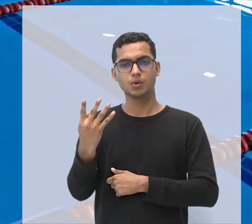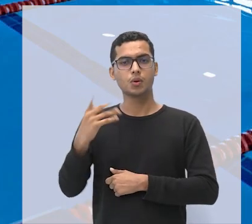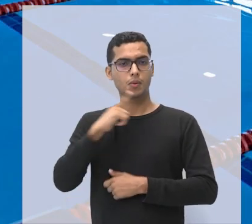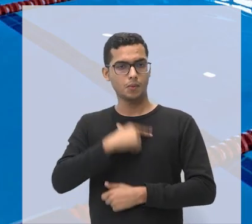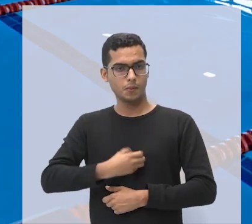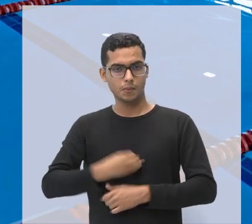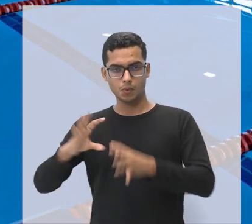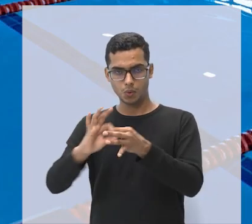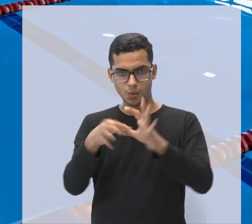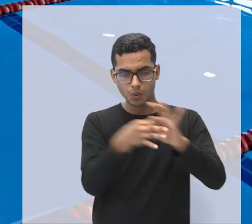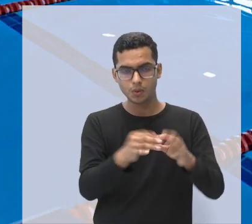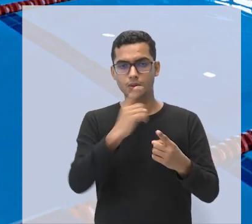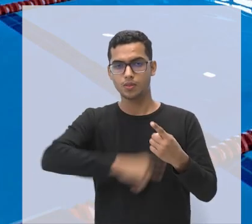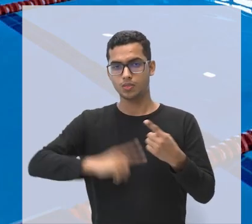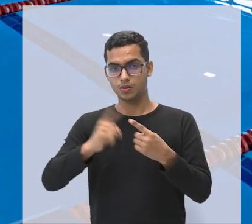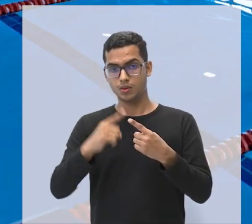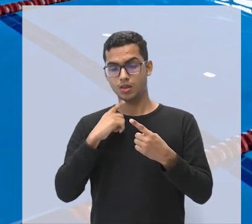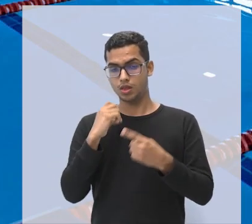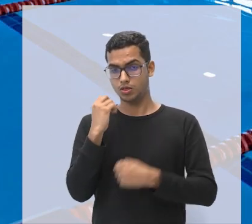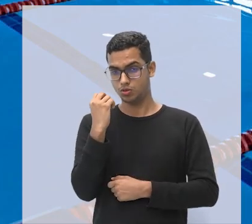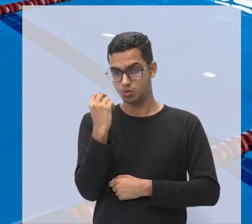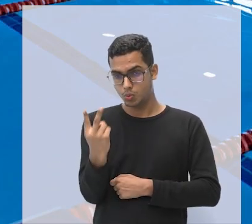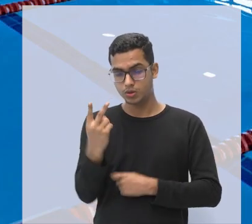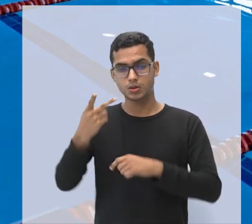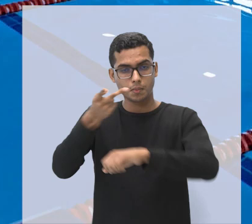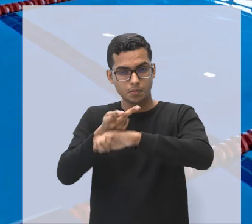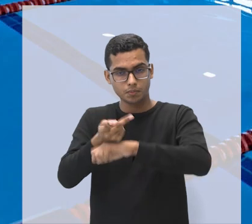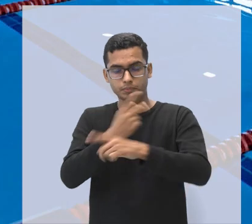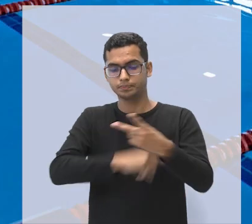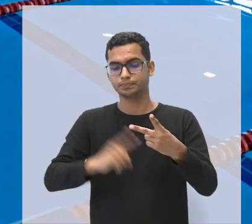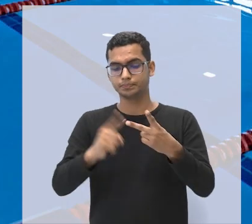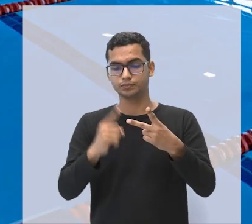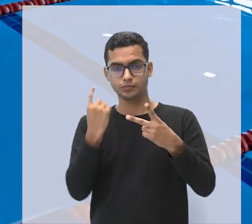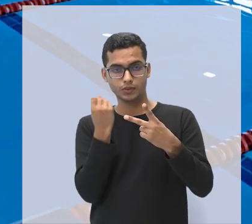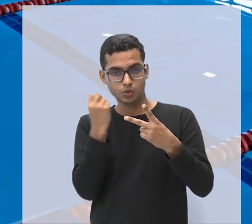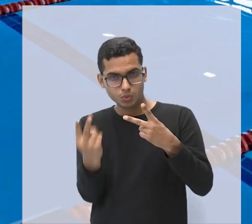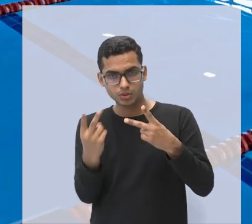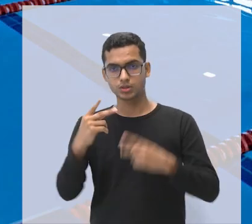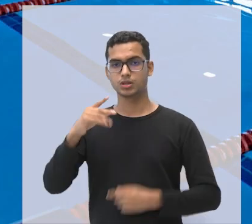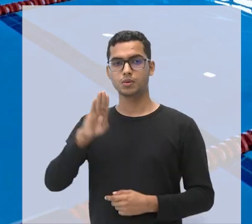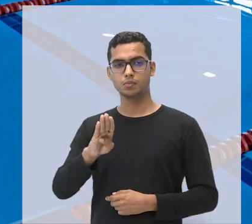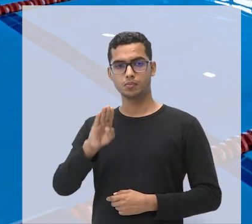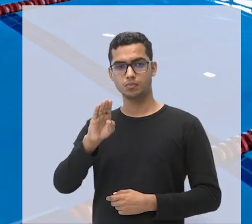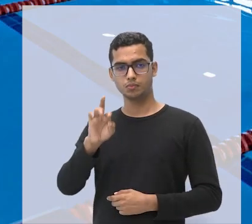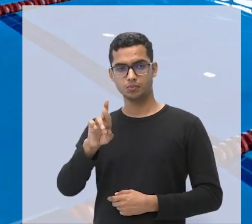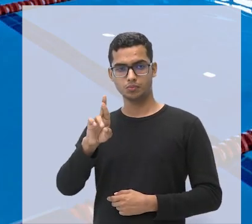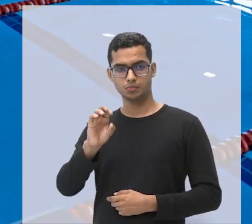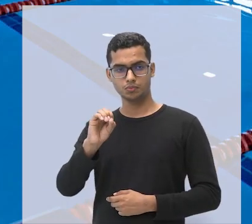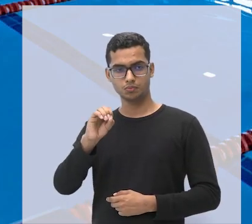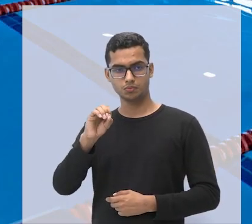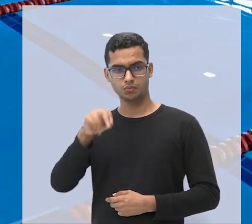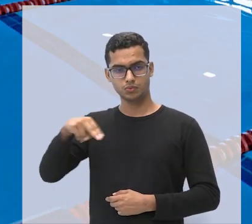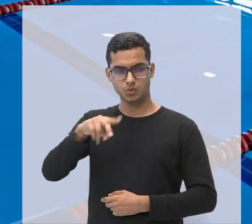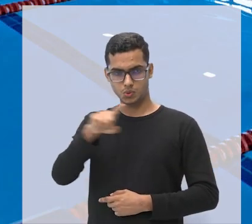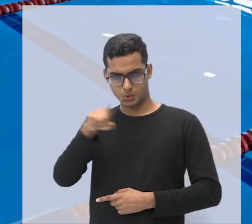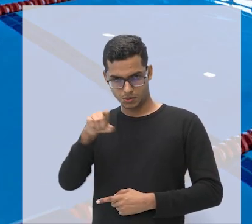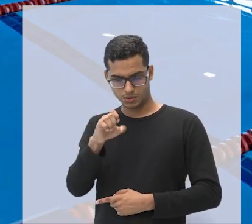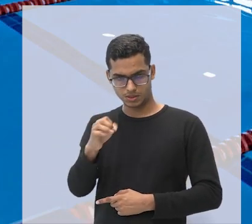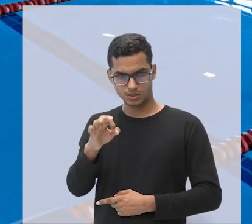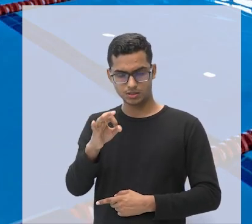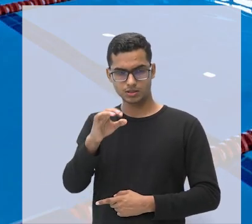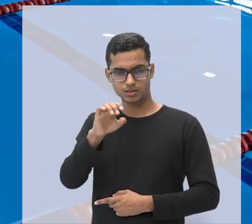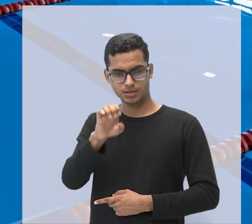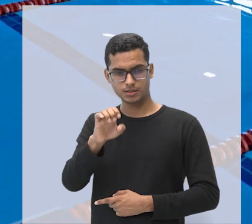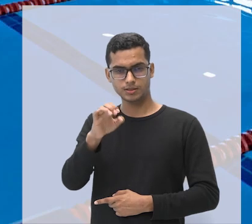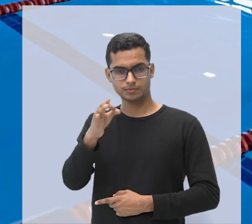de prata e 2 de bronze. Prosseguindo, essa enorme lista de grandes nadadores, é claro que eu vou falar